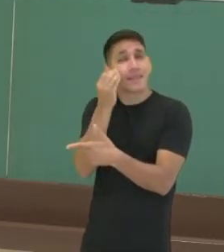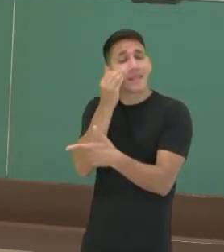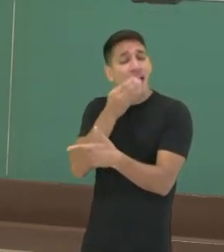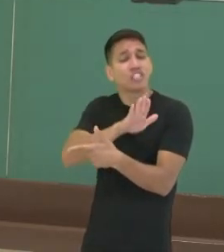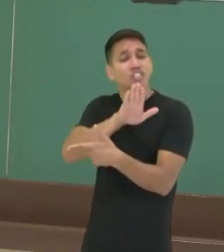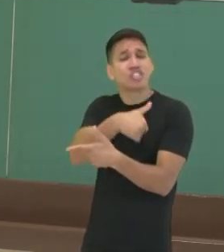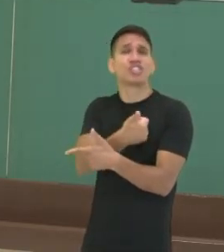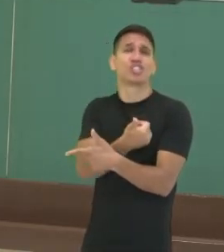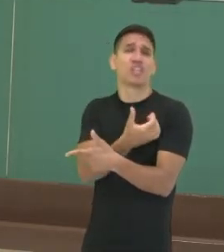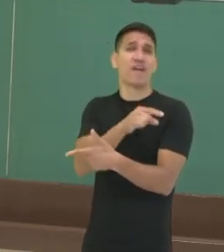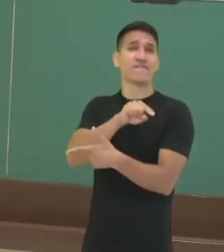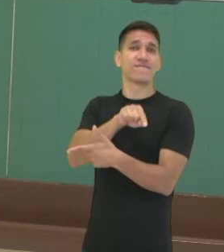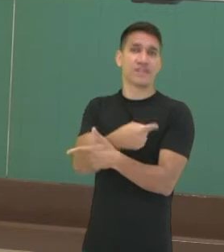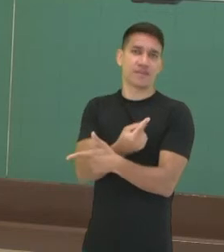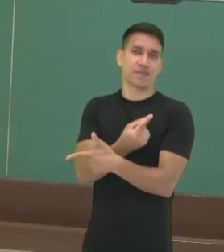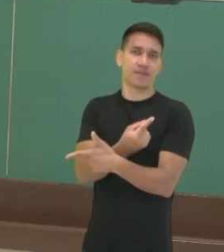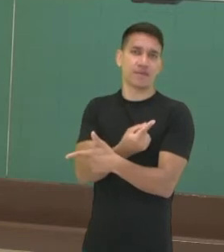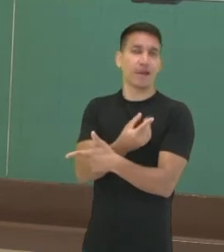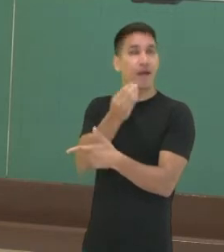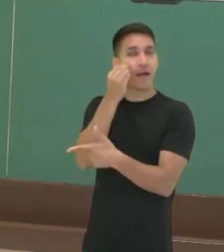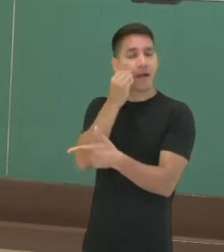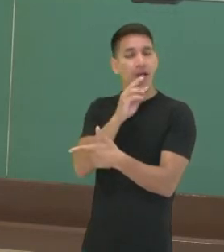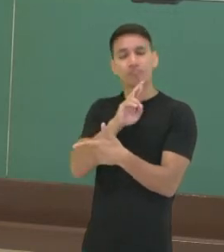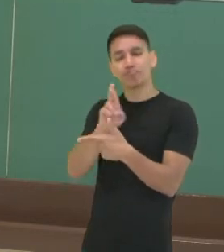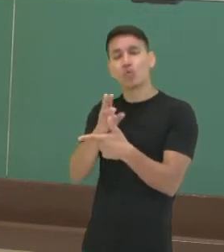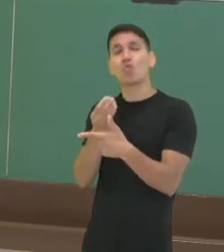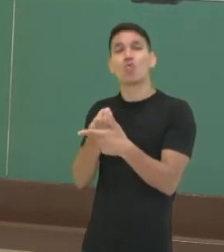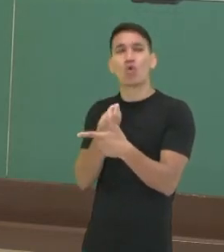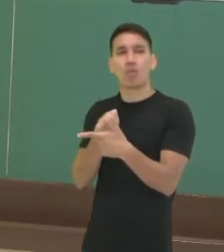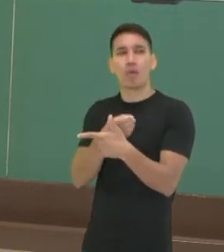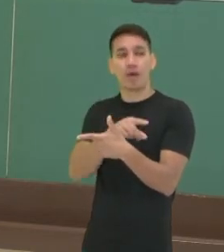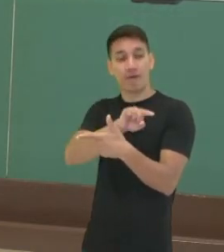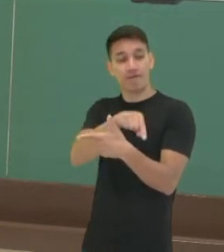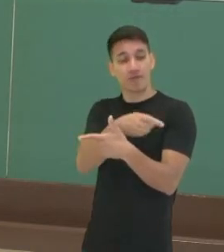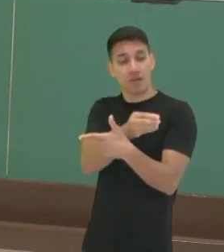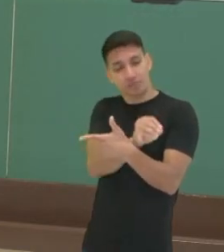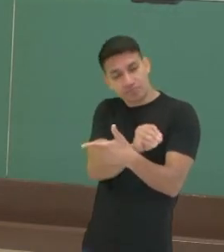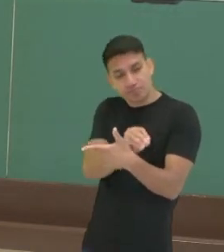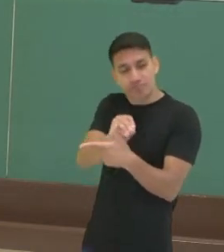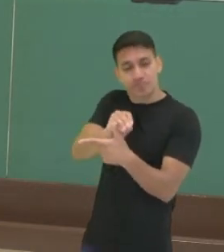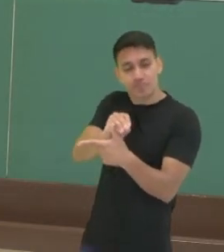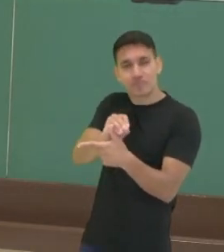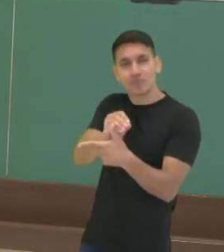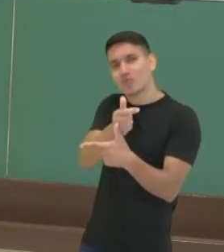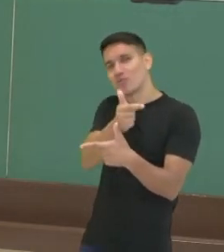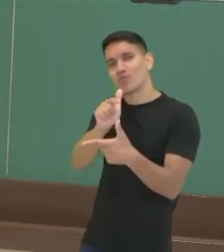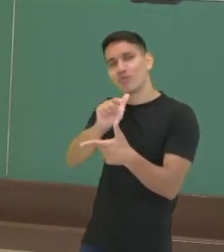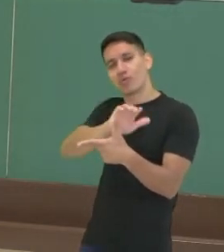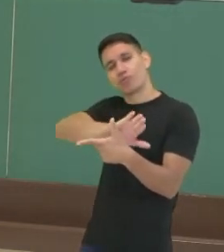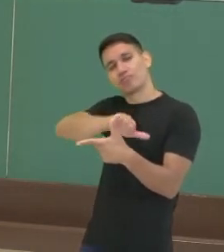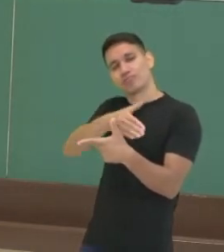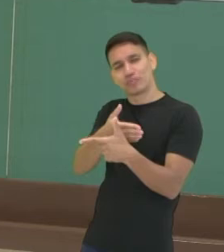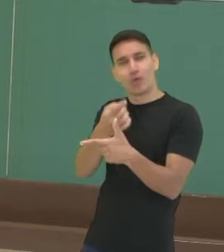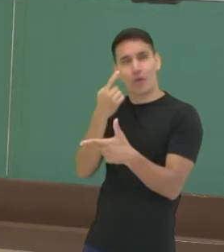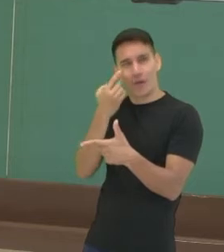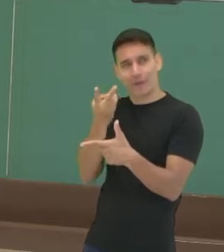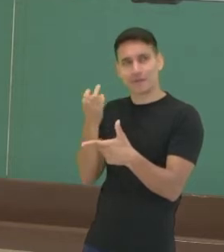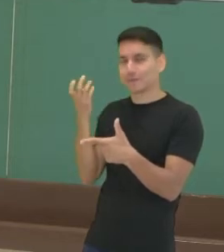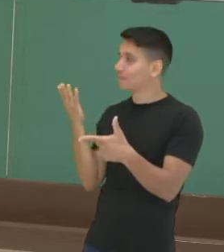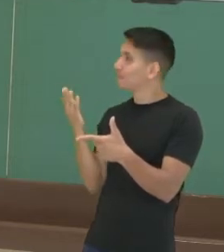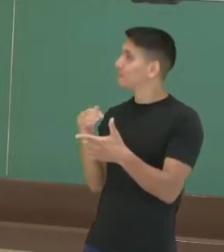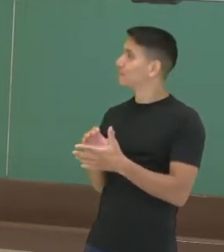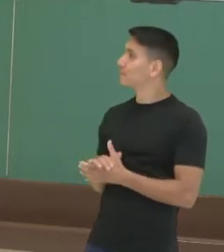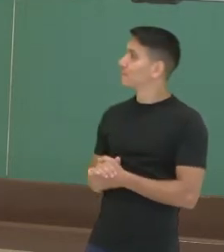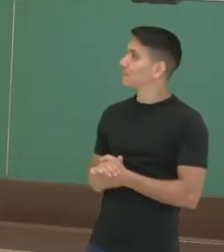essa vírgula para fazer a divisão, né? Então, eu tenho que deslocar essa vírgula uma vez lá para a direita, né? Olhando aqui, né? Se eu for deslocar aqui, né,